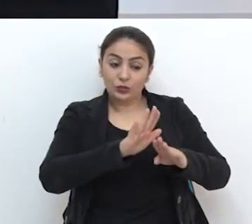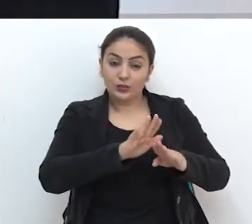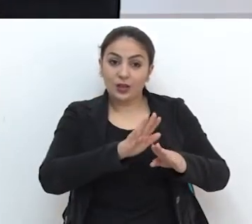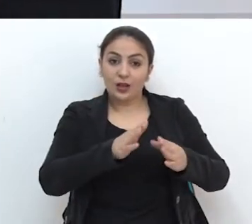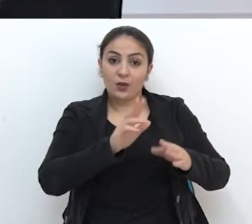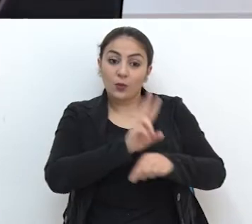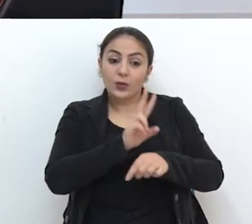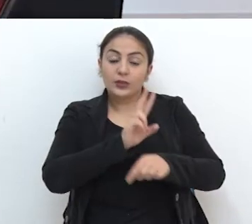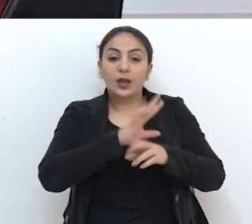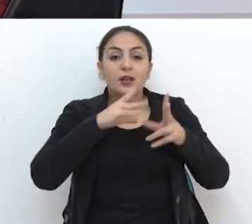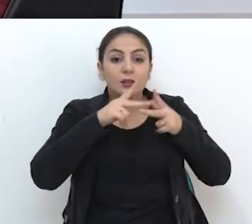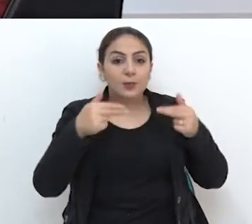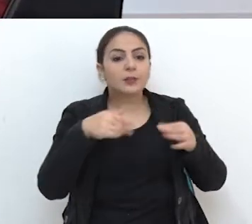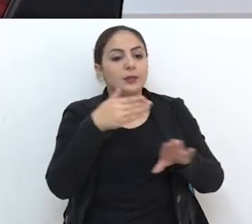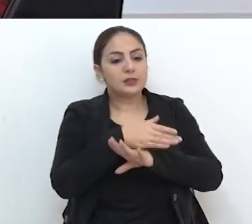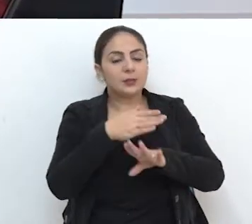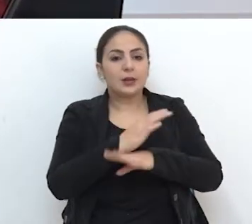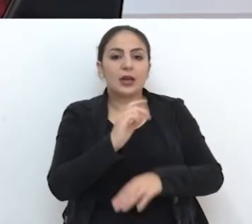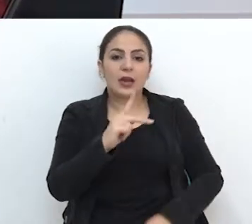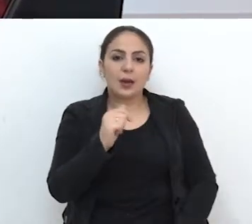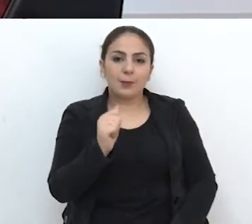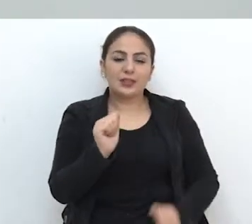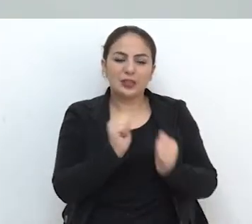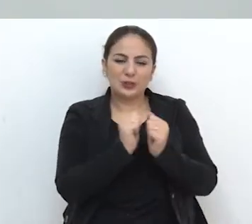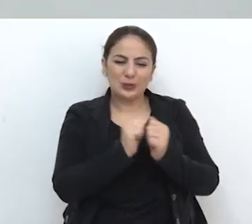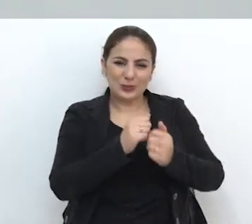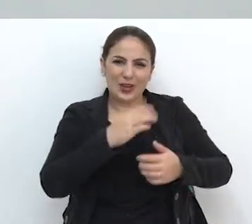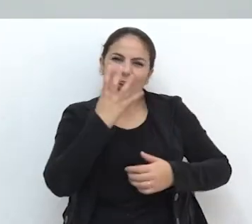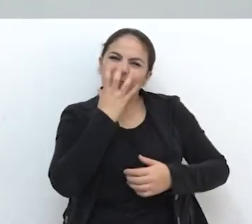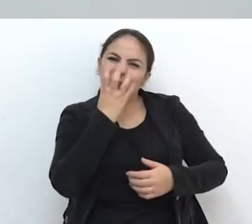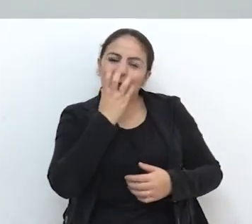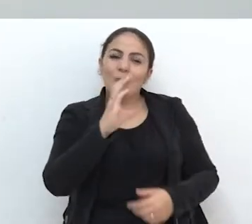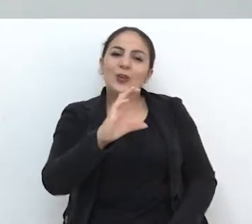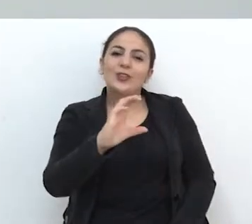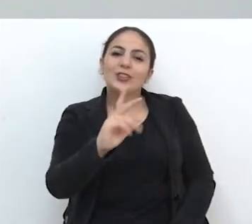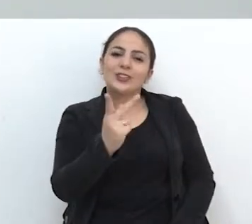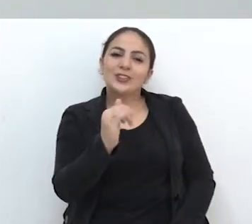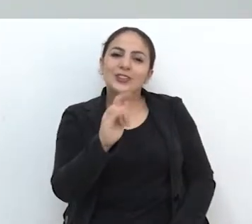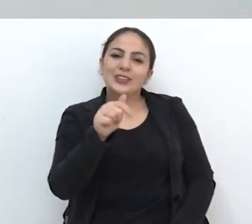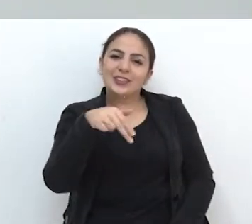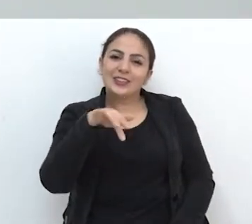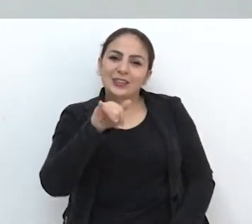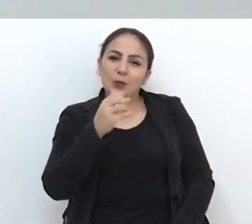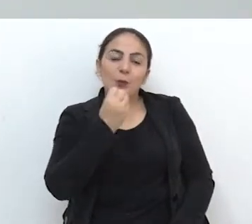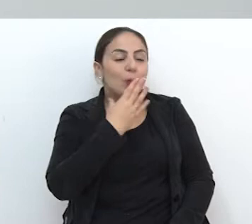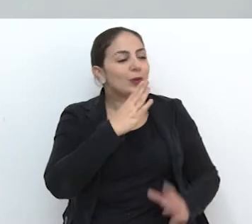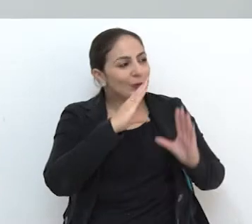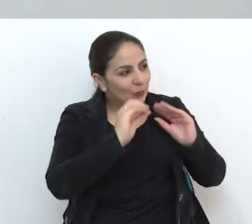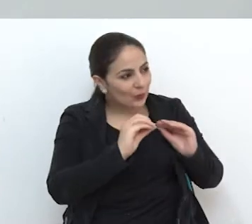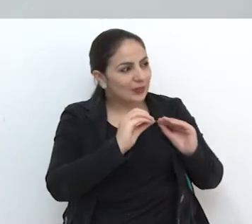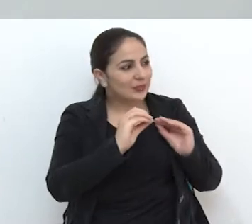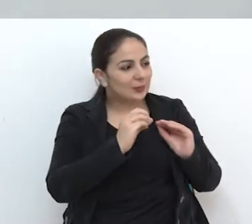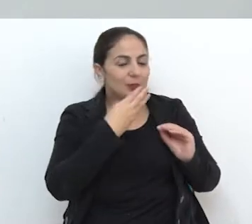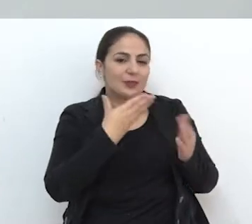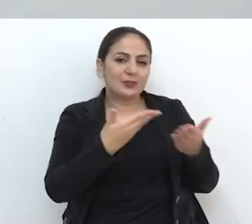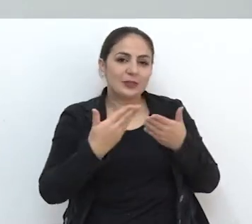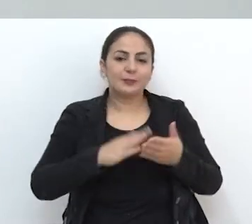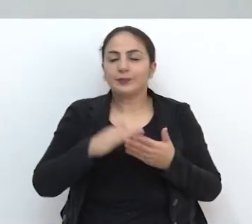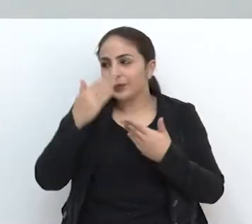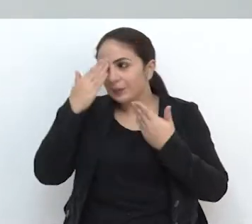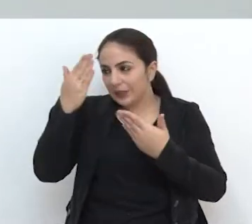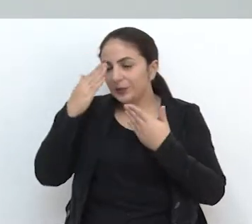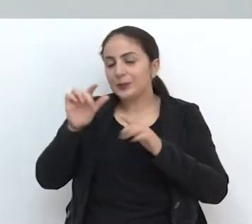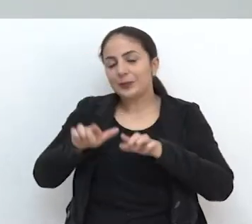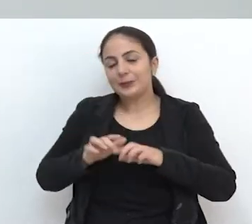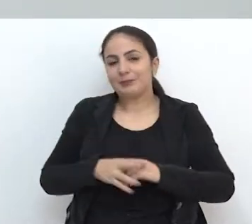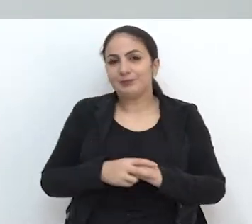e também integra o CAPA e que está acompanhada do Chiquinho na nossa entrevista de hoje. Boa noite, Kelly. Seja bem-vinda. Boa noite, Ana. Obrigada.